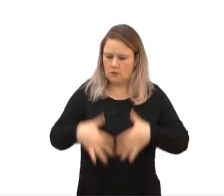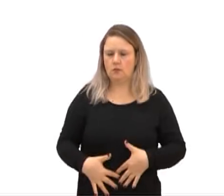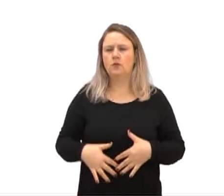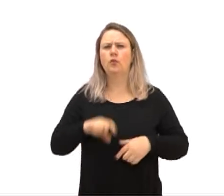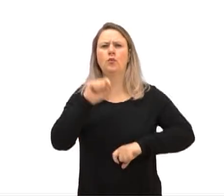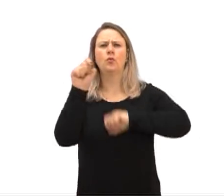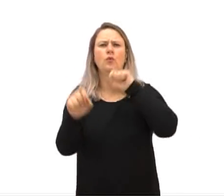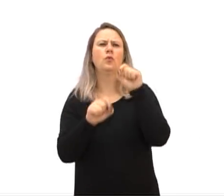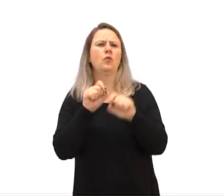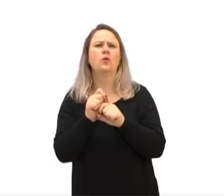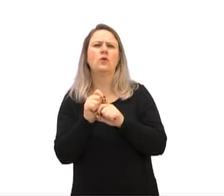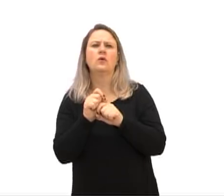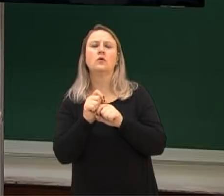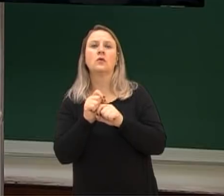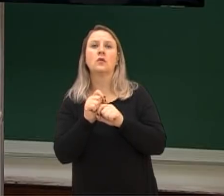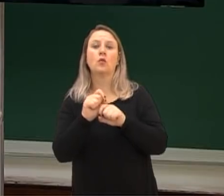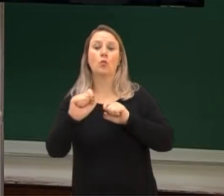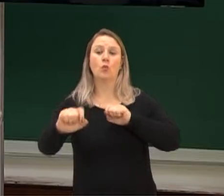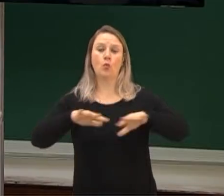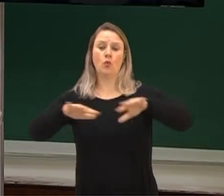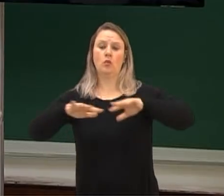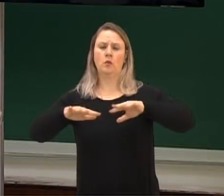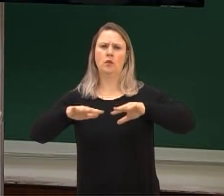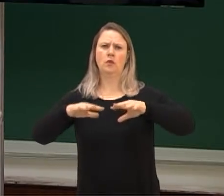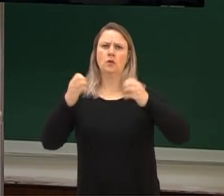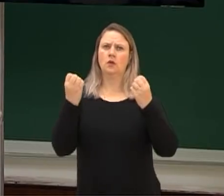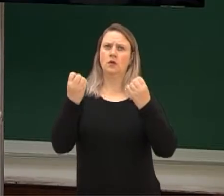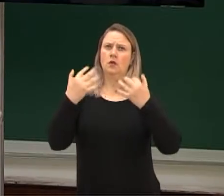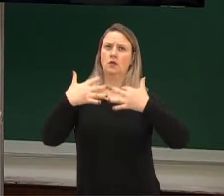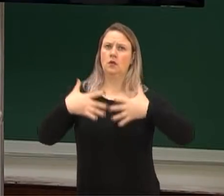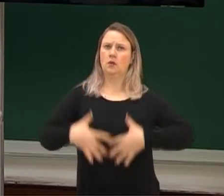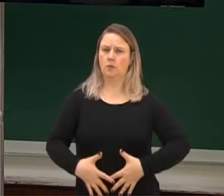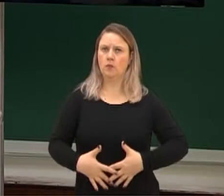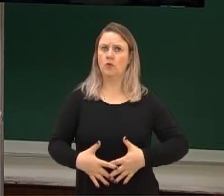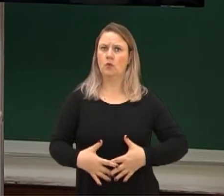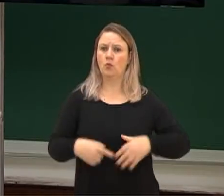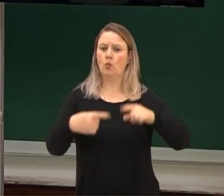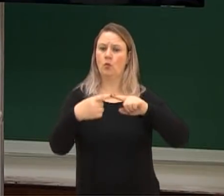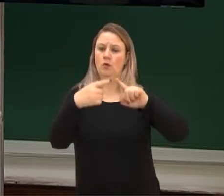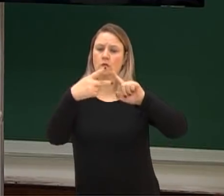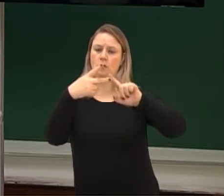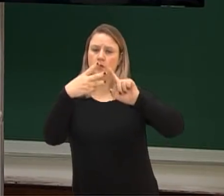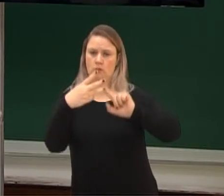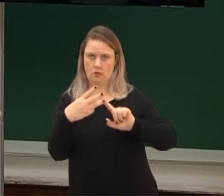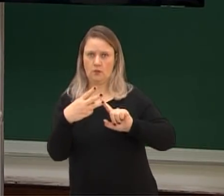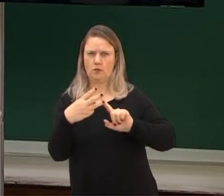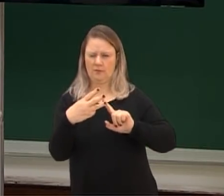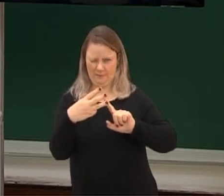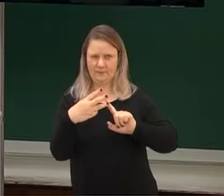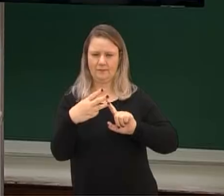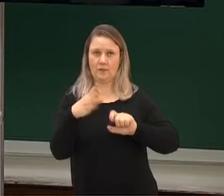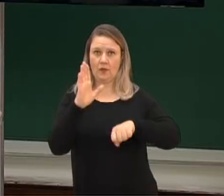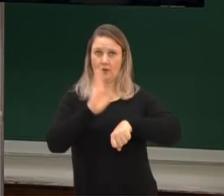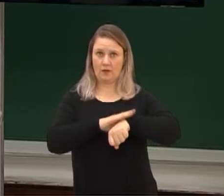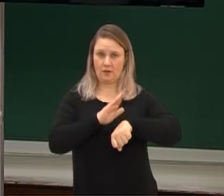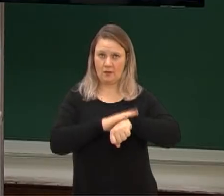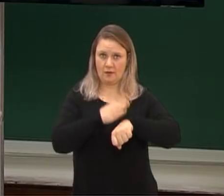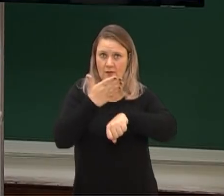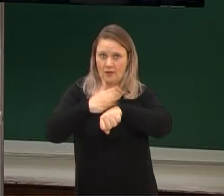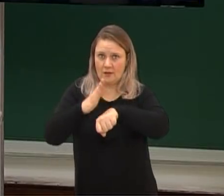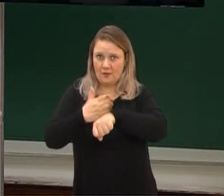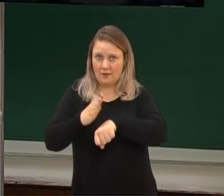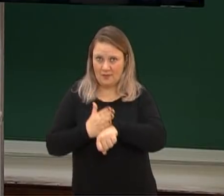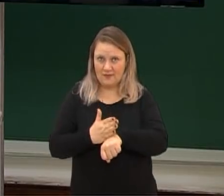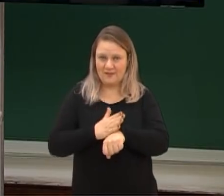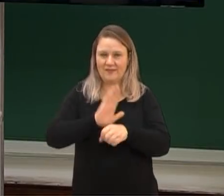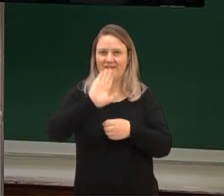o que explica essa movimentação das placas tectônicas na superfície da Terra. Pensa lá, responde